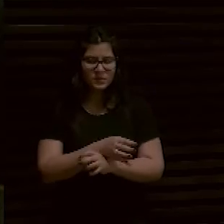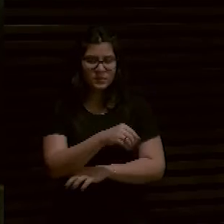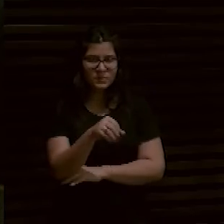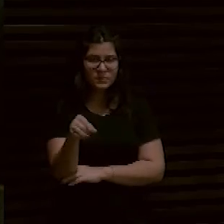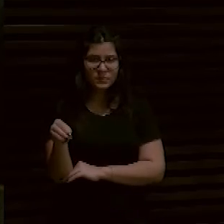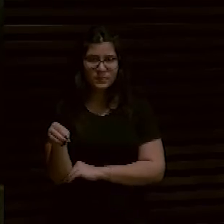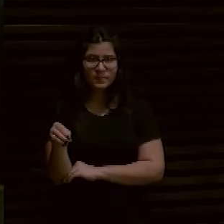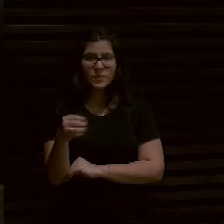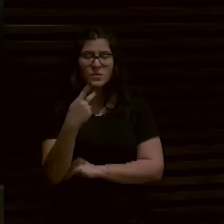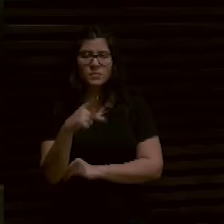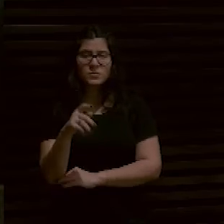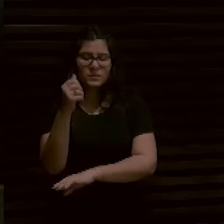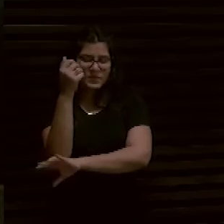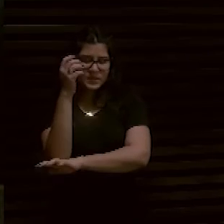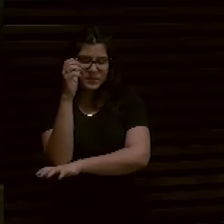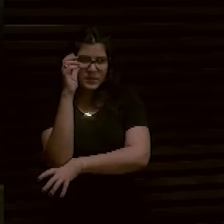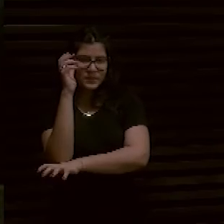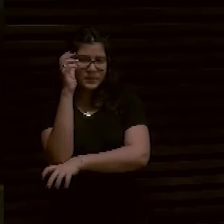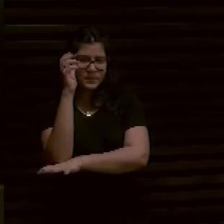colocado as suas raízes